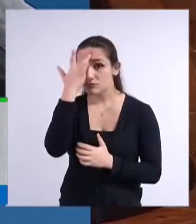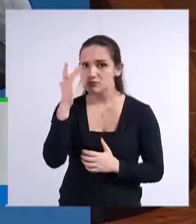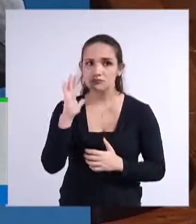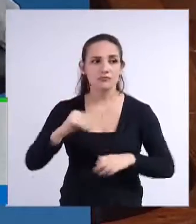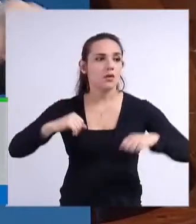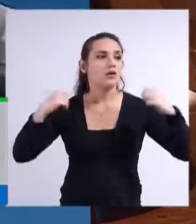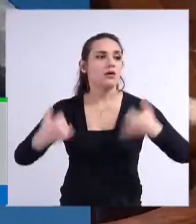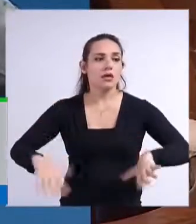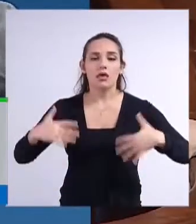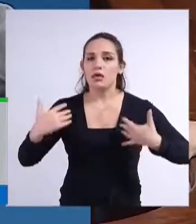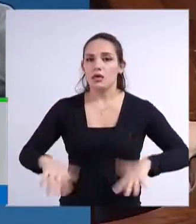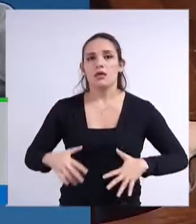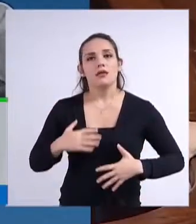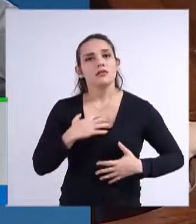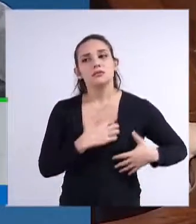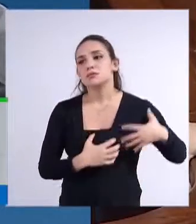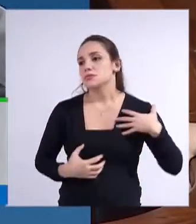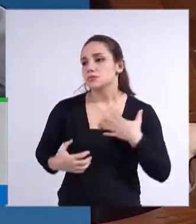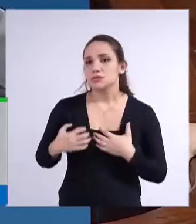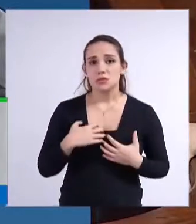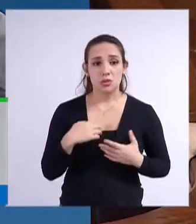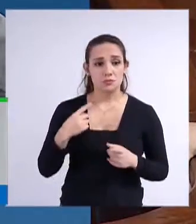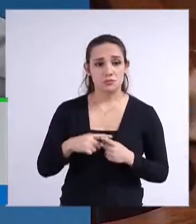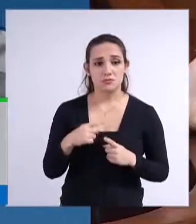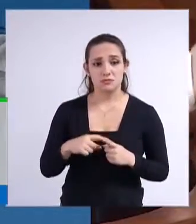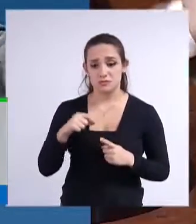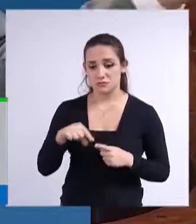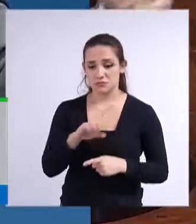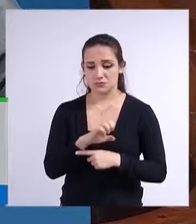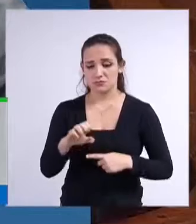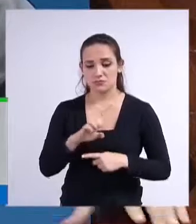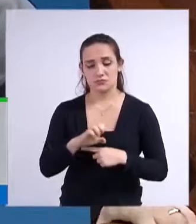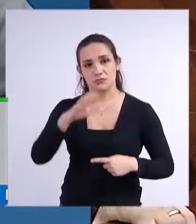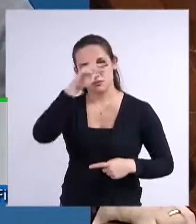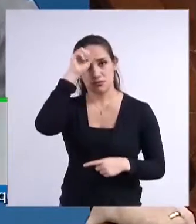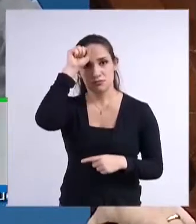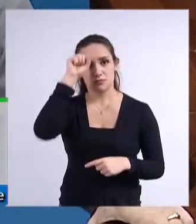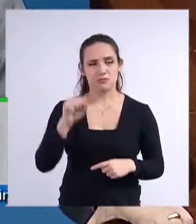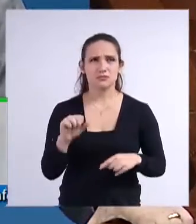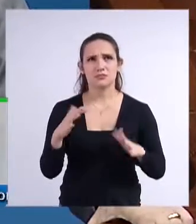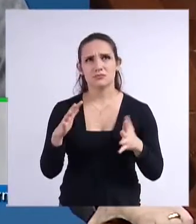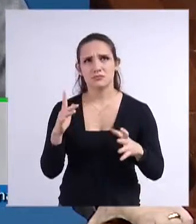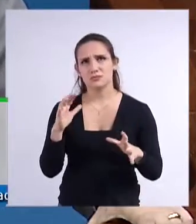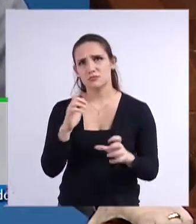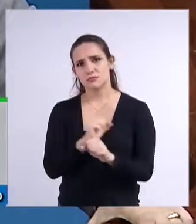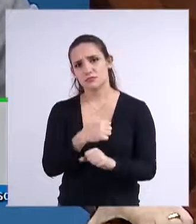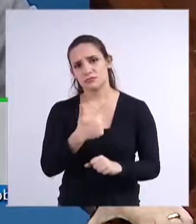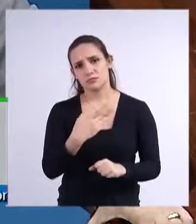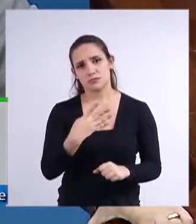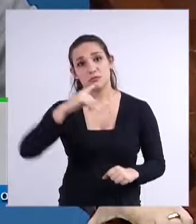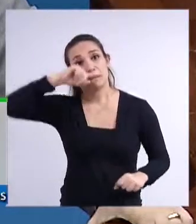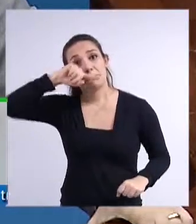apavoradas. No estado do Mato Grosso do Sul, mais de 14 mil casos.